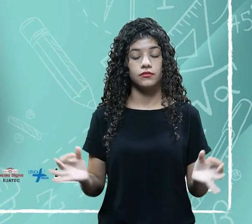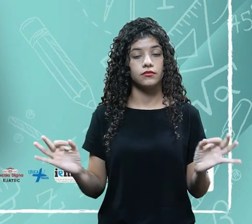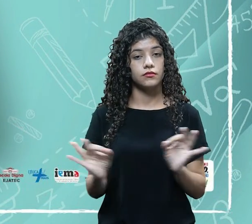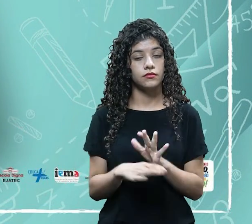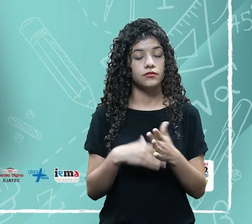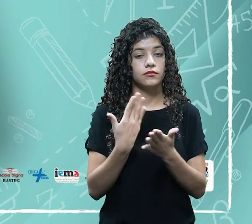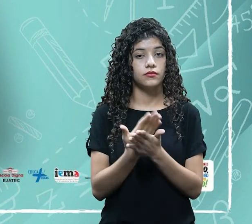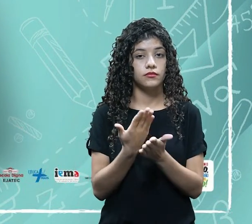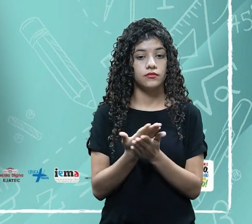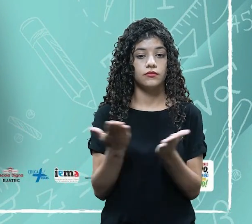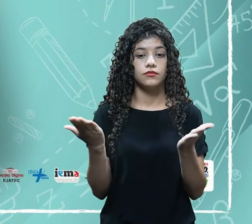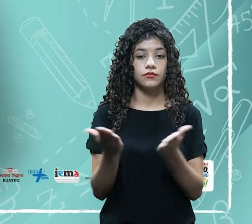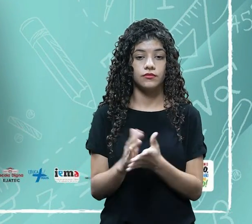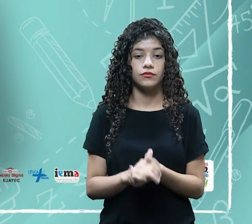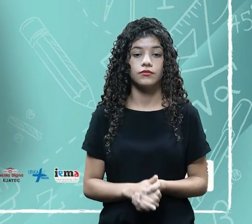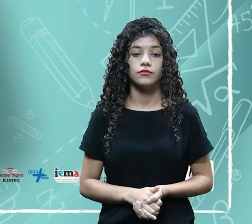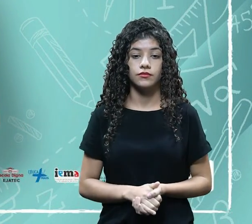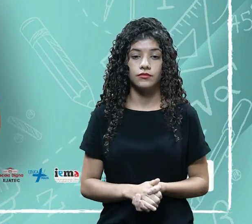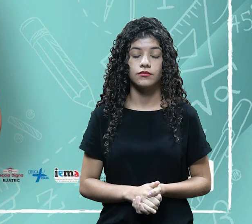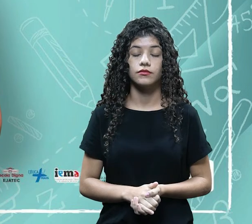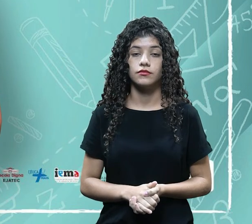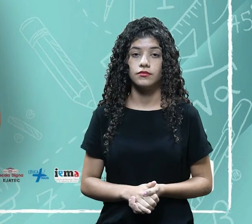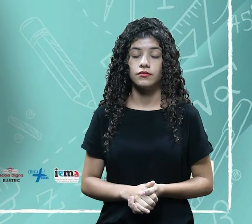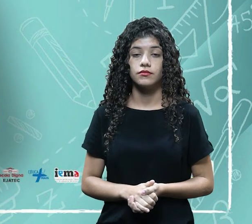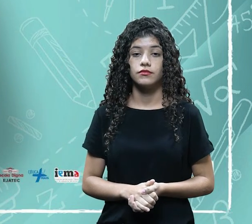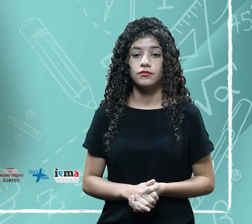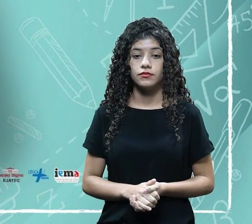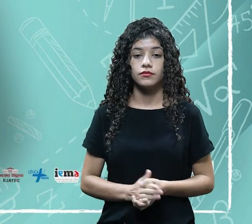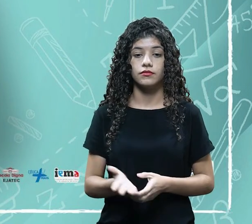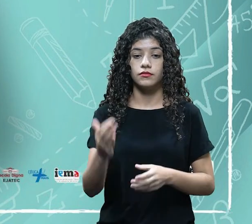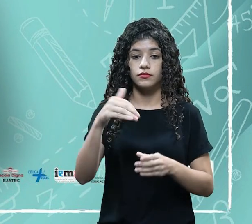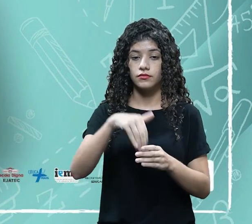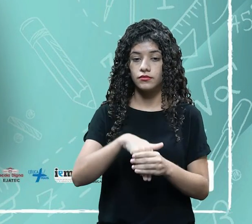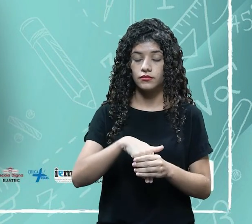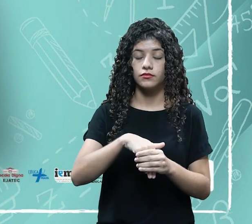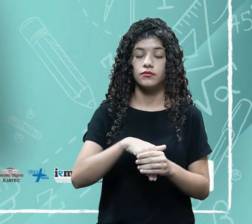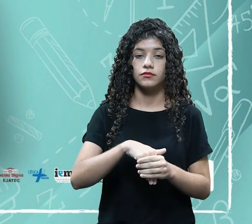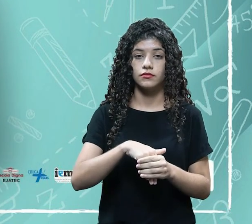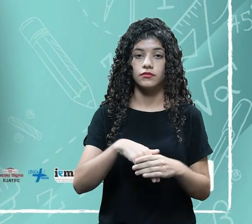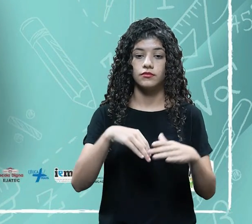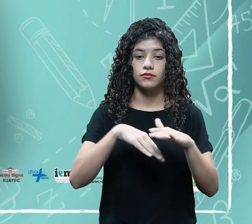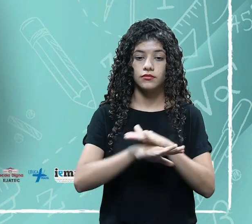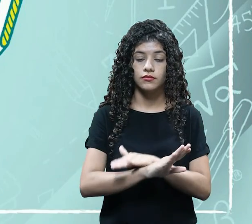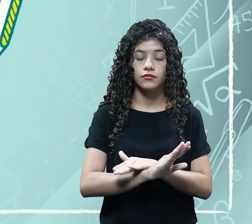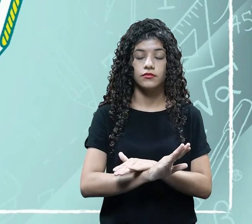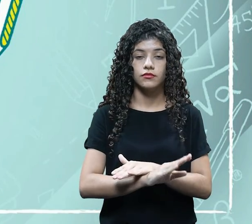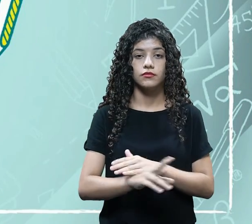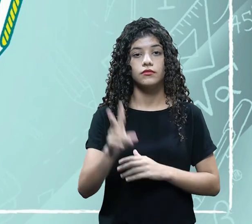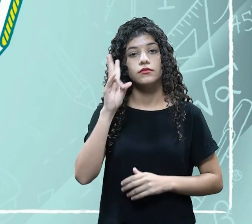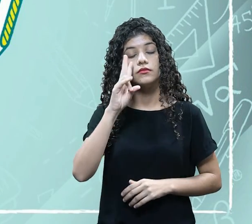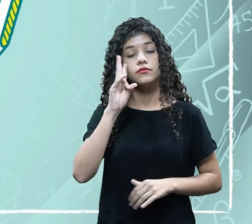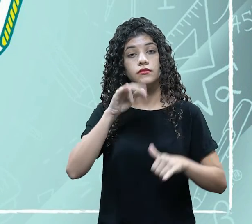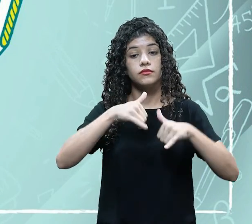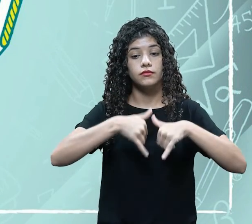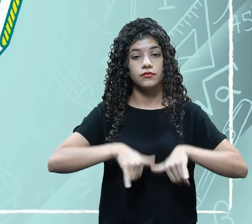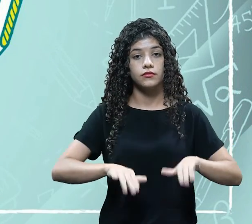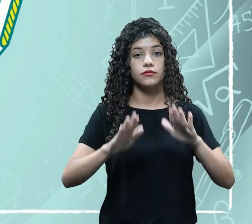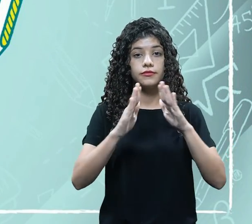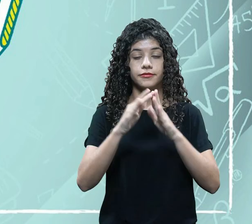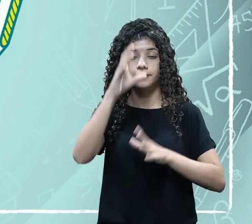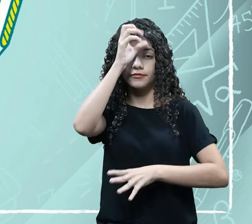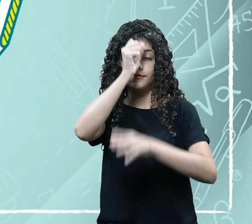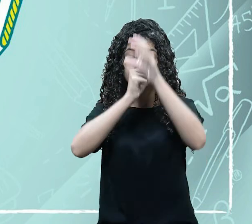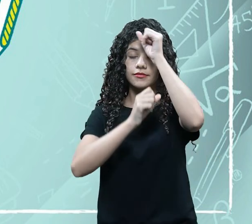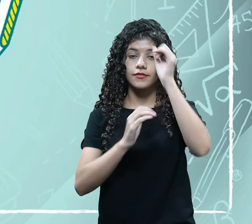Então, pessoal, essa foi a nossa aula de hoje a respeito de protocolo, né, dentro do assunto de arquivologia. Utilizem a nossa